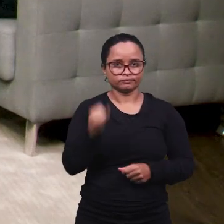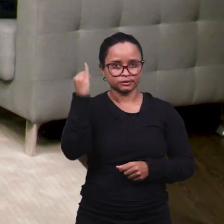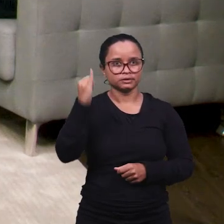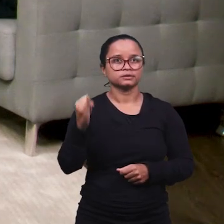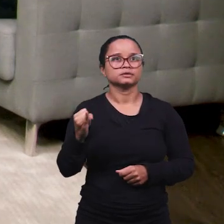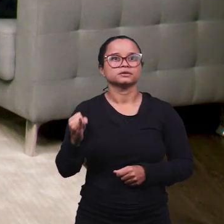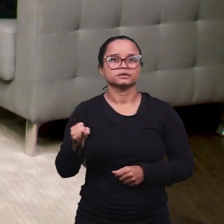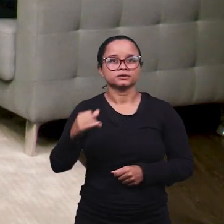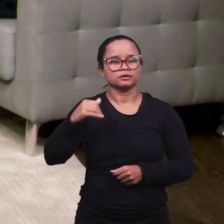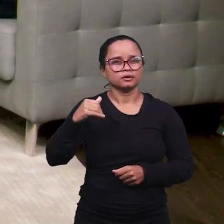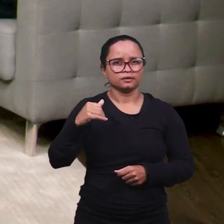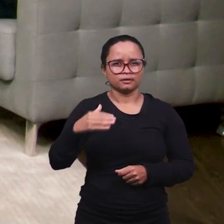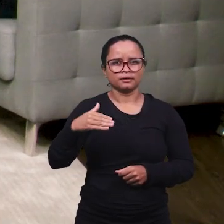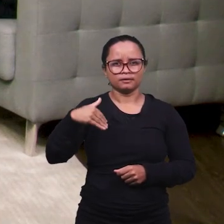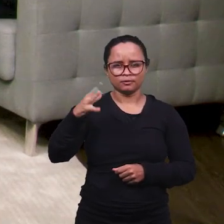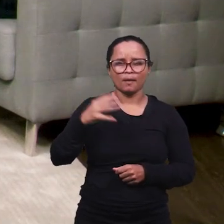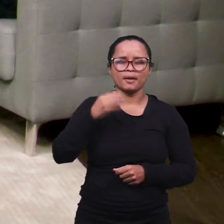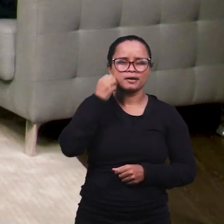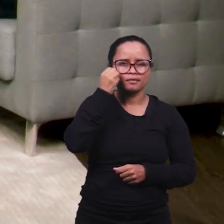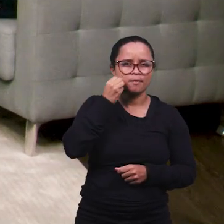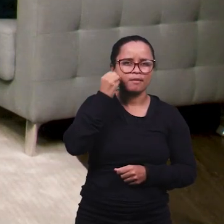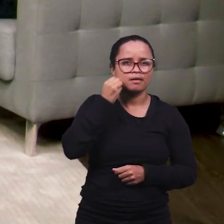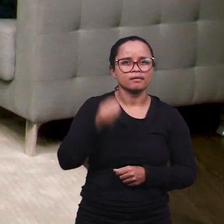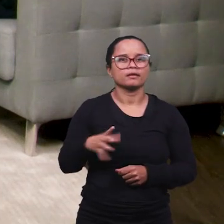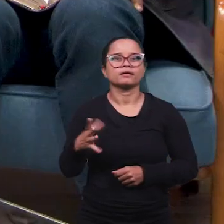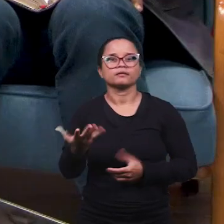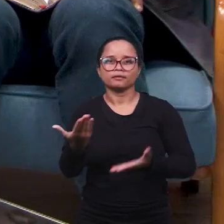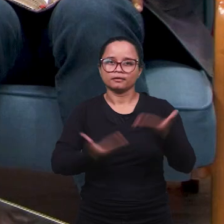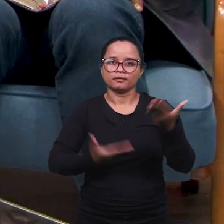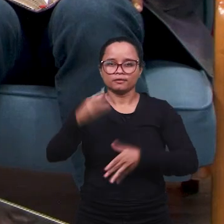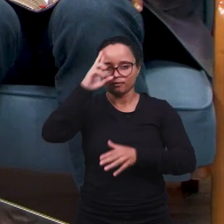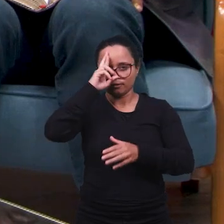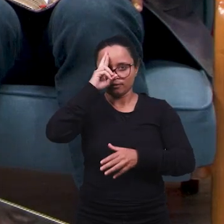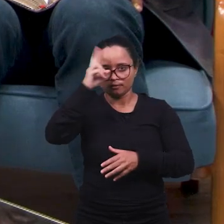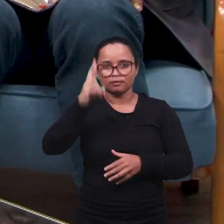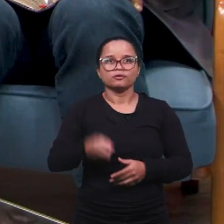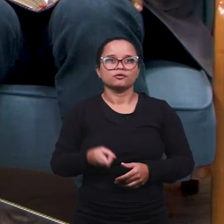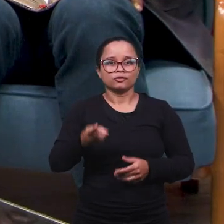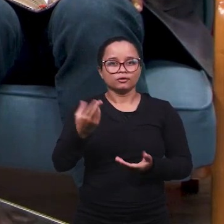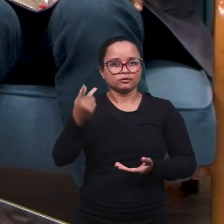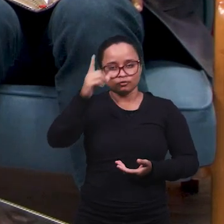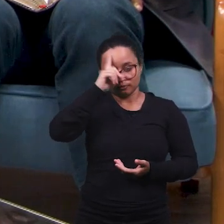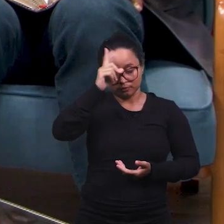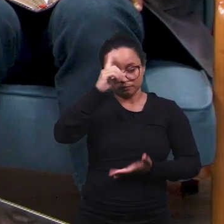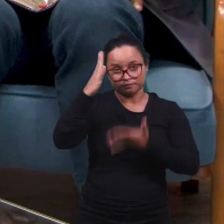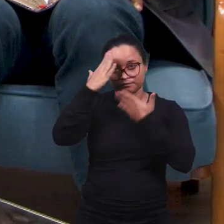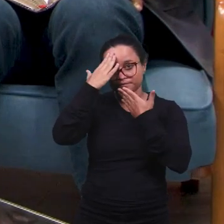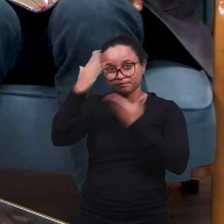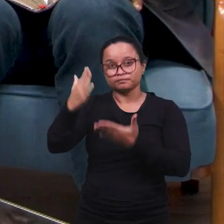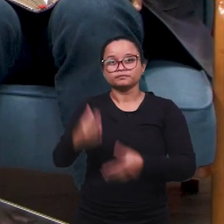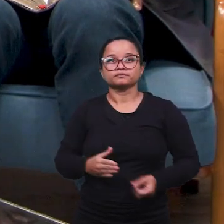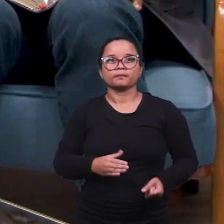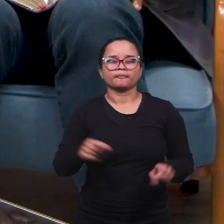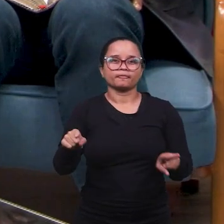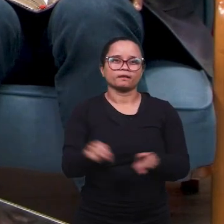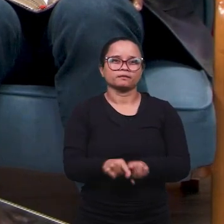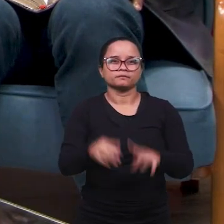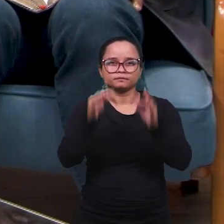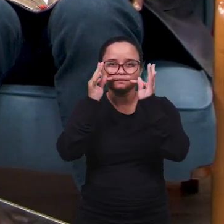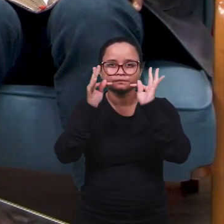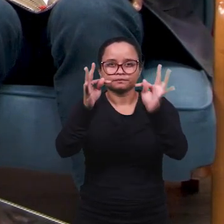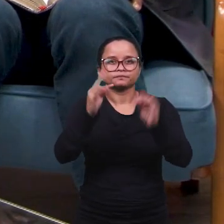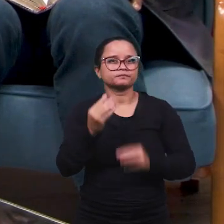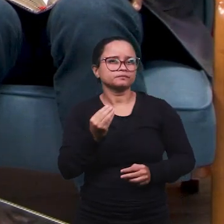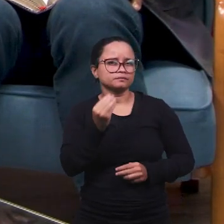tão importante, dos mais sábios, essas pessoas idosas que servem ao Senhor com alegria a cada dia, com gratidão, ouvir